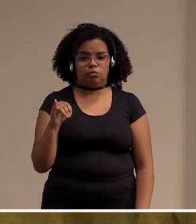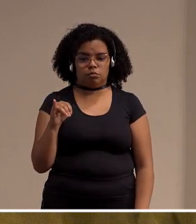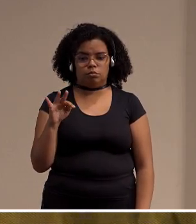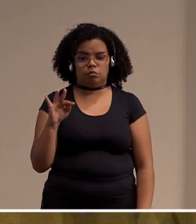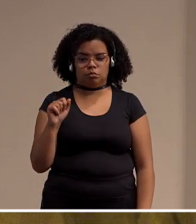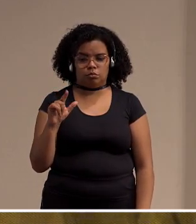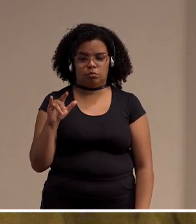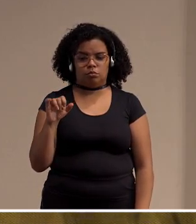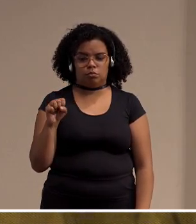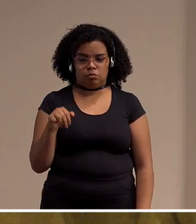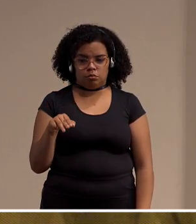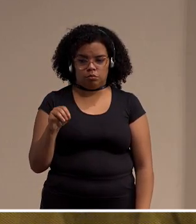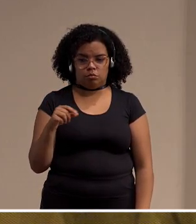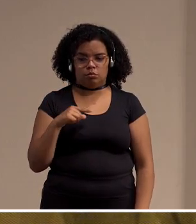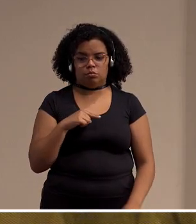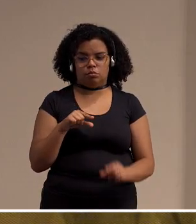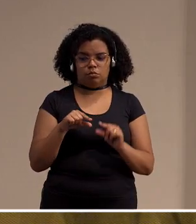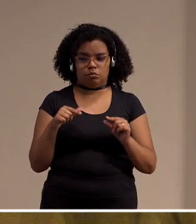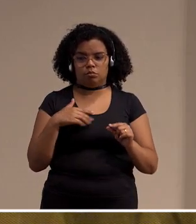a Ray Bradbury.